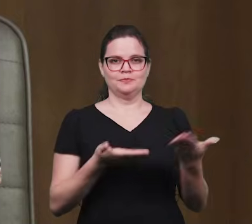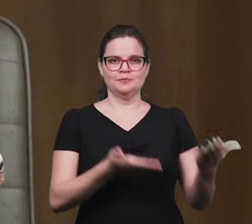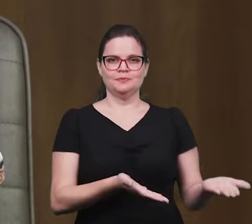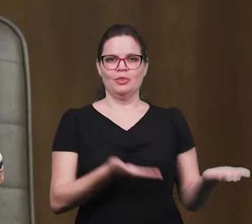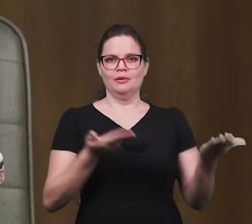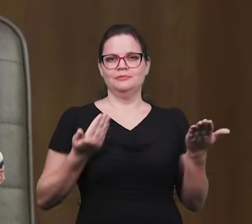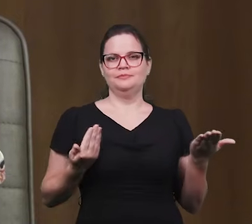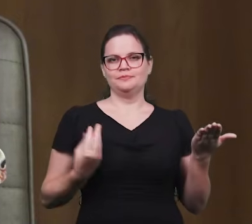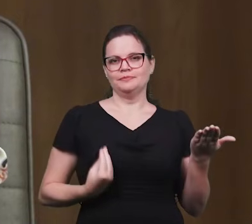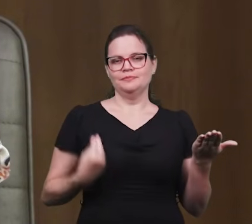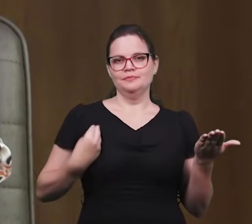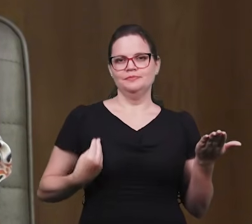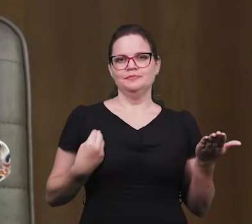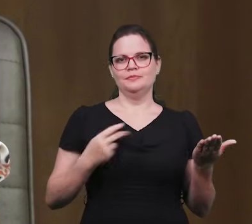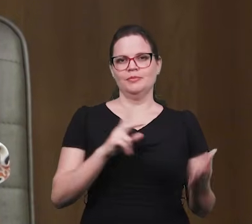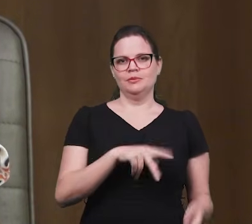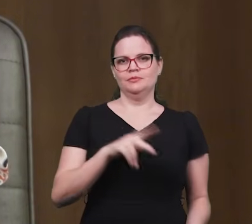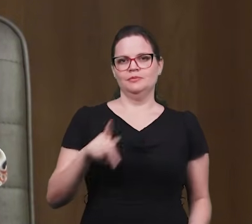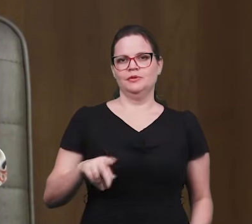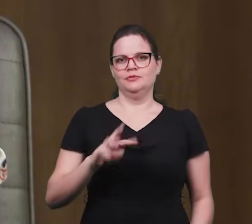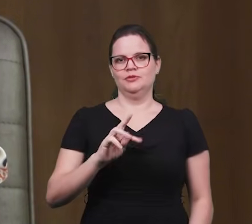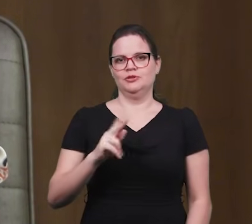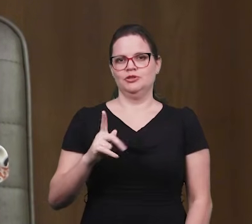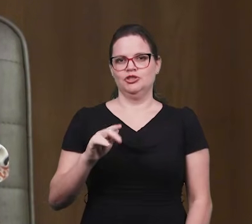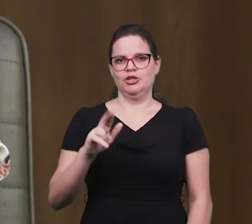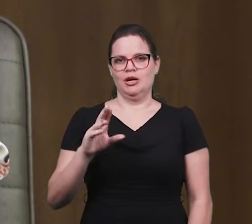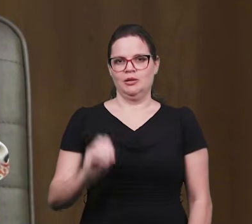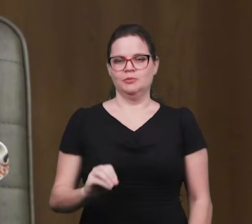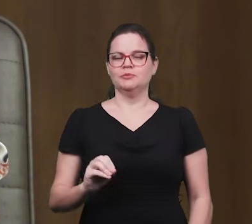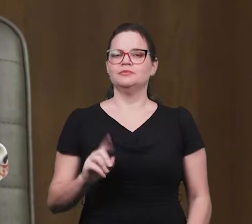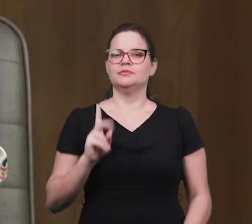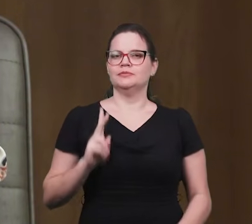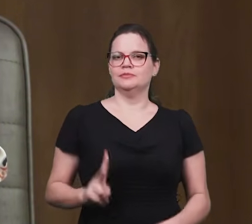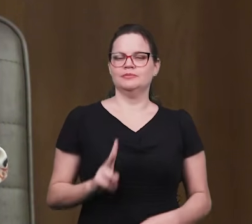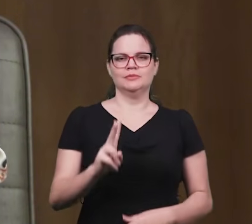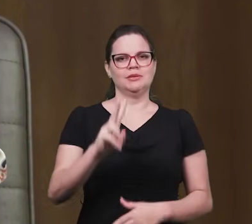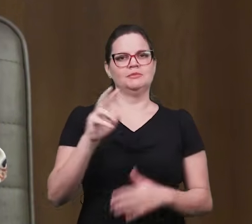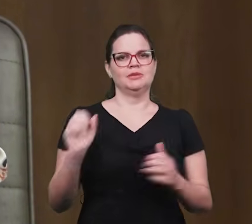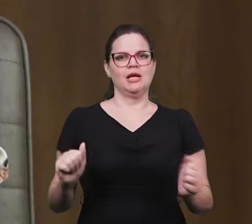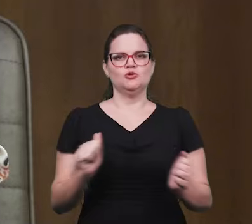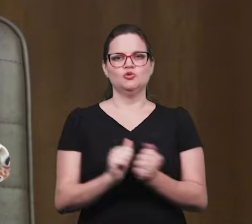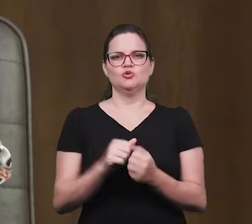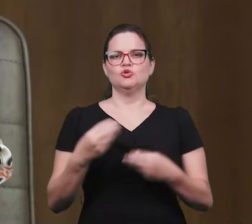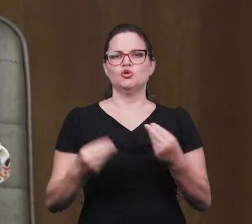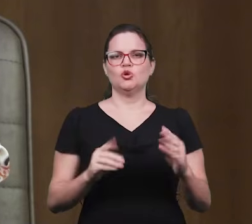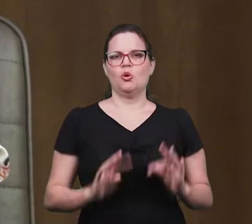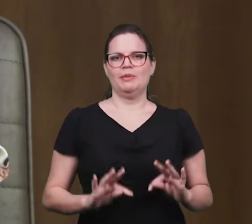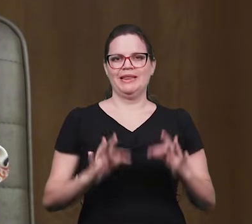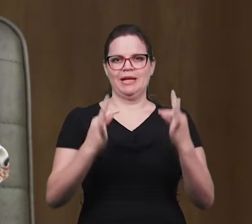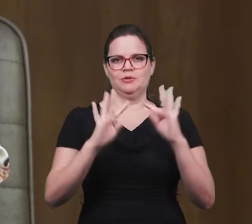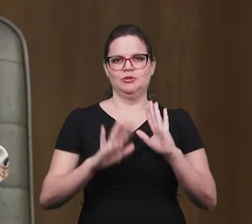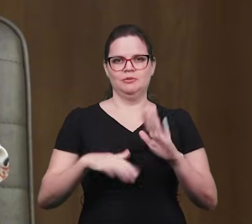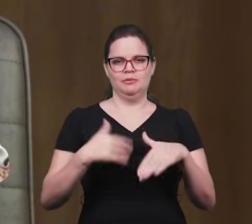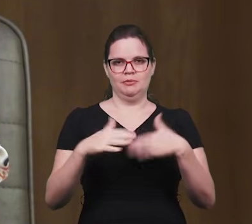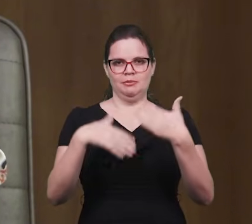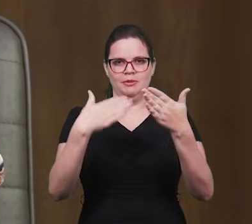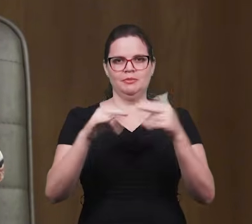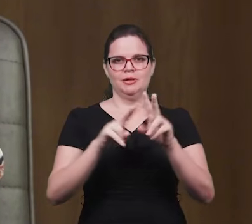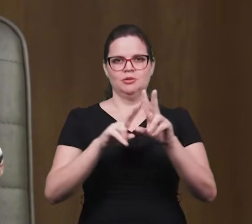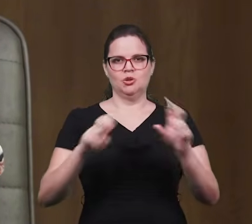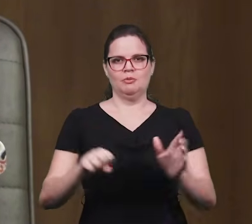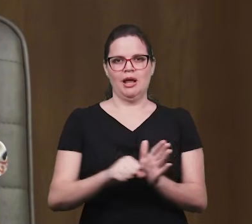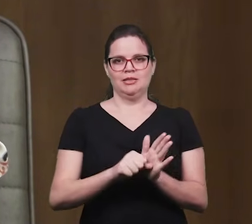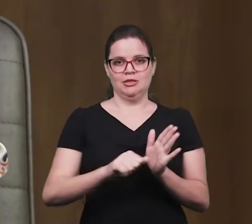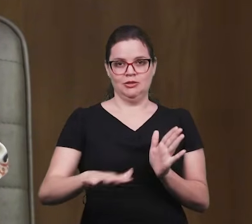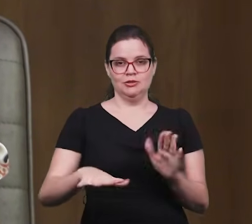contamos com a presença do professor Dr. Tiago, que acompanha de perto os avanços em tecnologia assistiva e